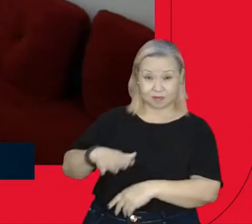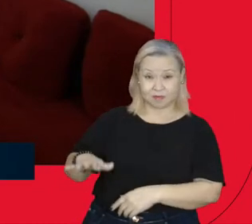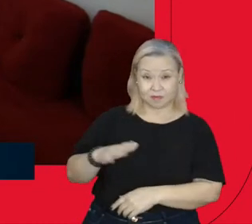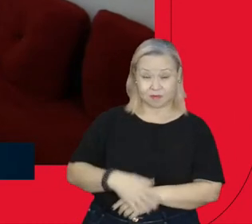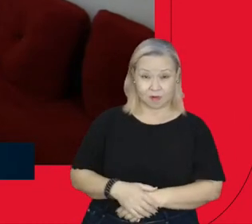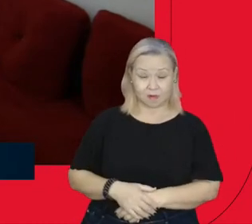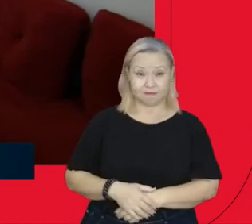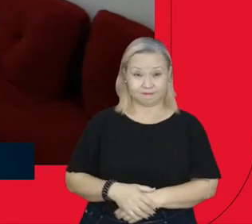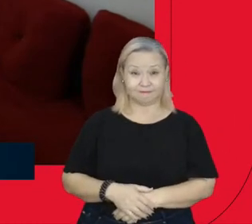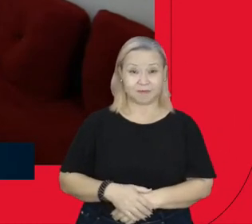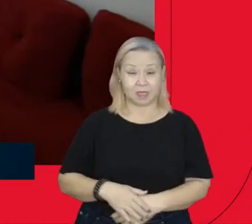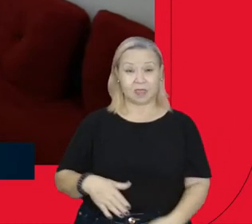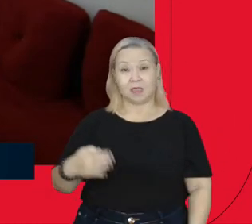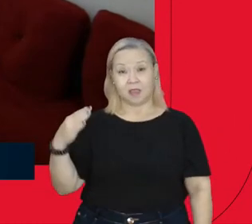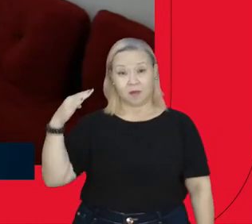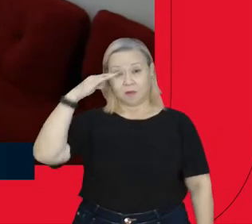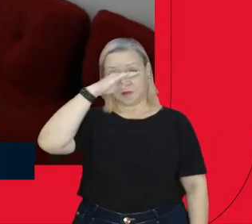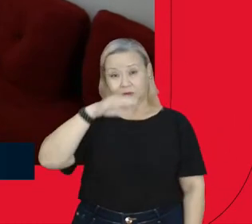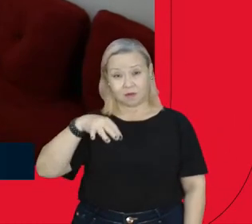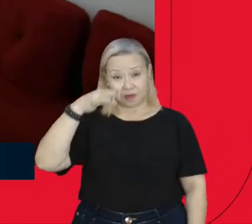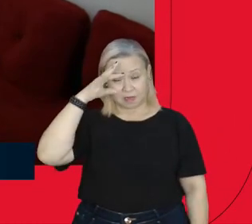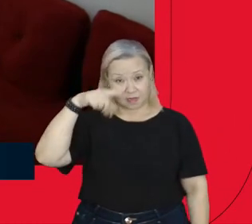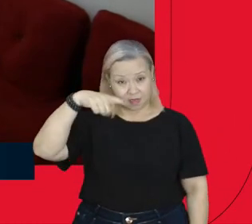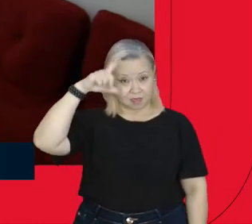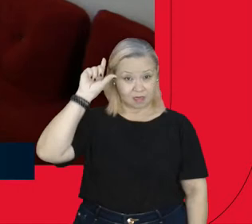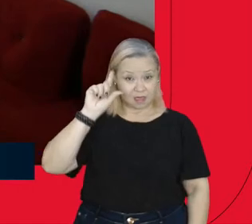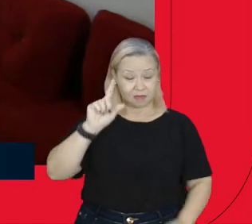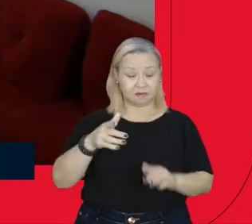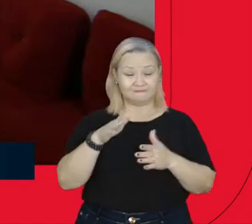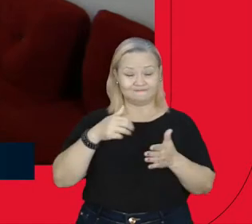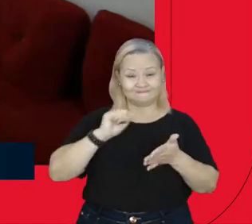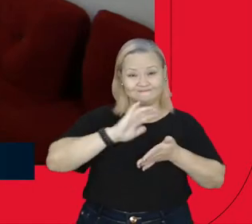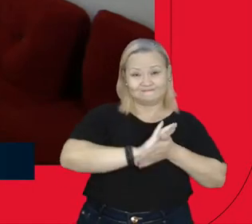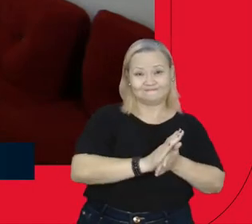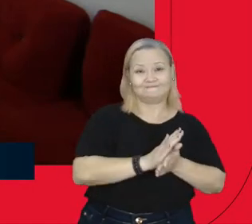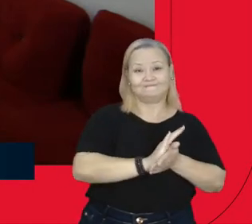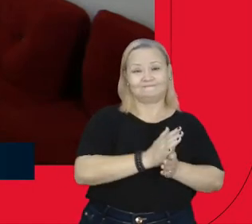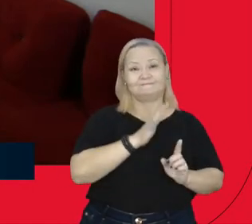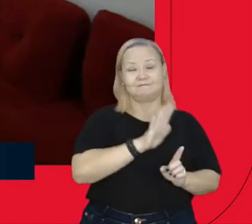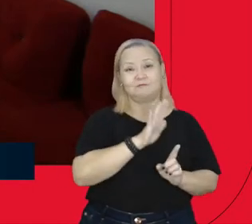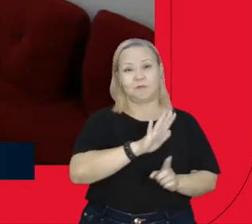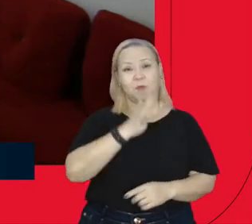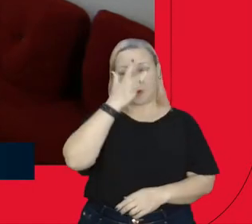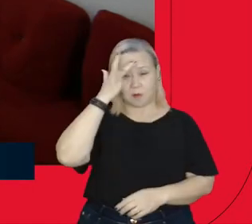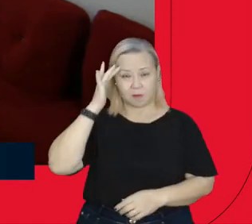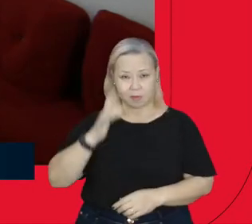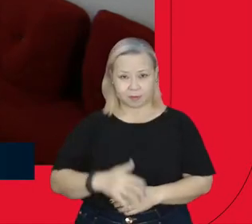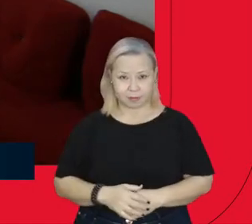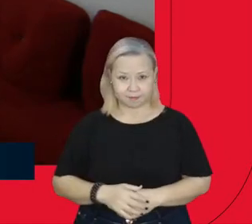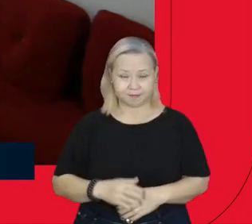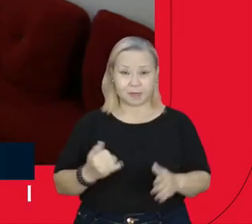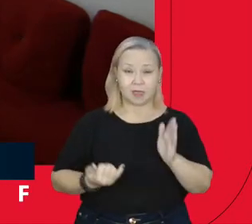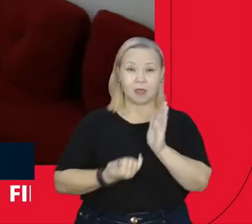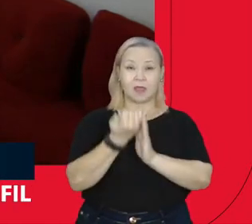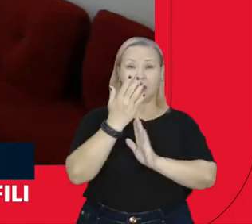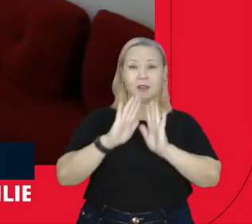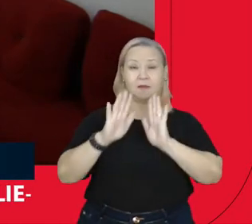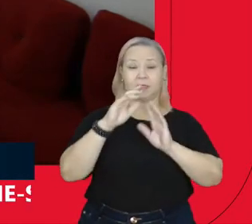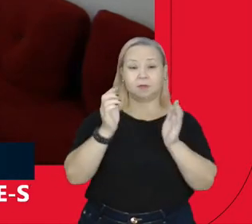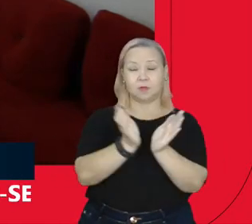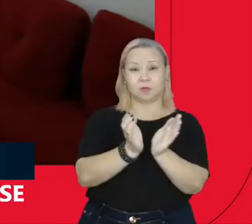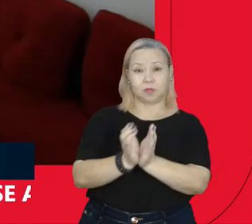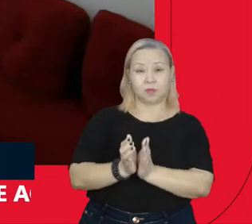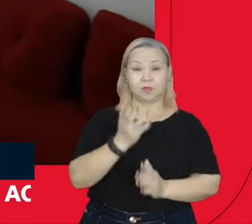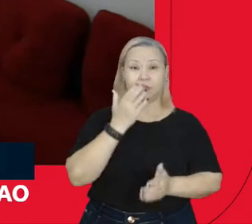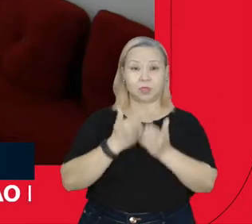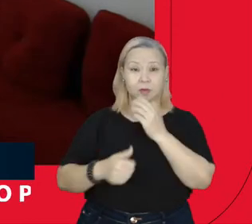impõem às famílias brasileiras, né? O fato é que em 12 meses a inflação acumulada pela alimentação, pelo grupo de alimentação e bebidas,